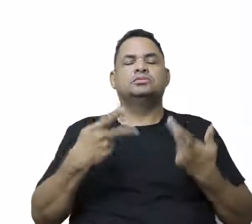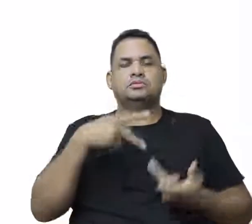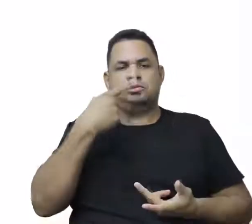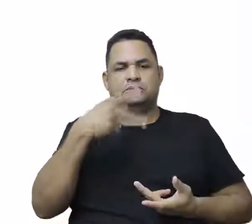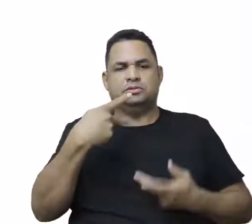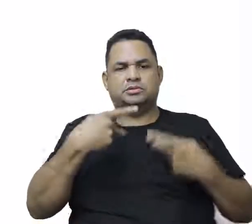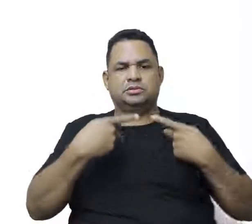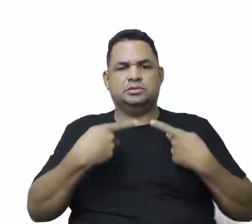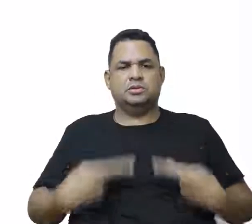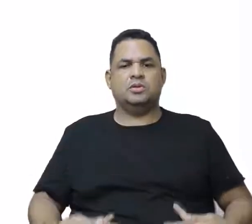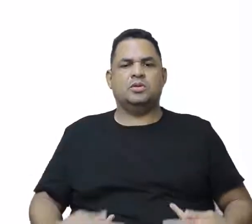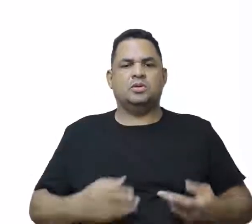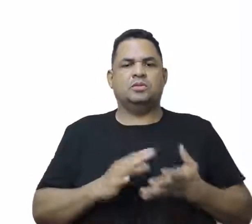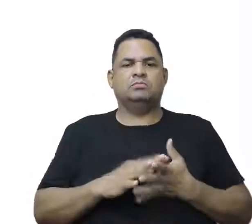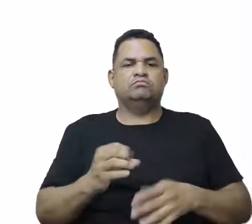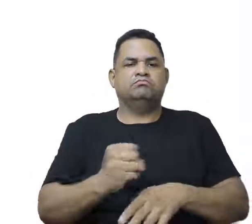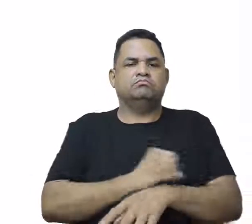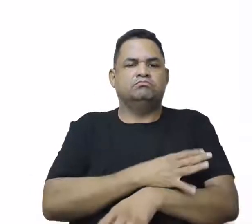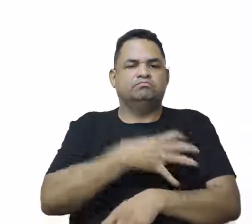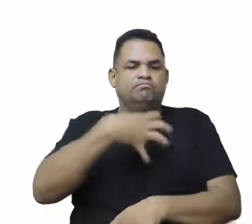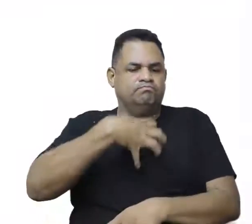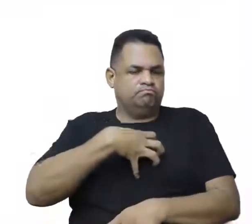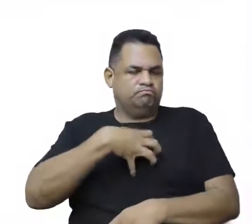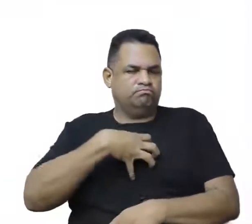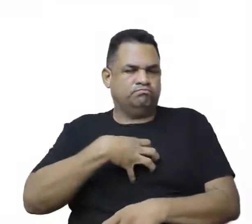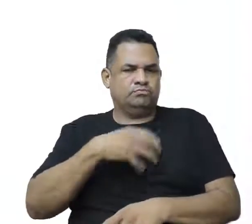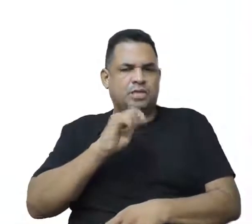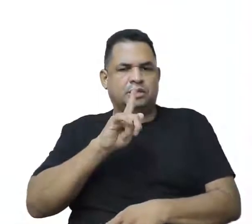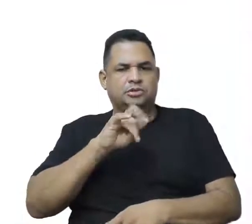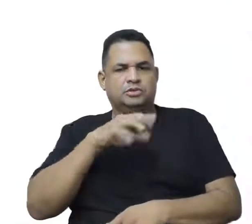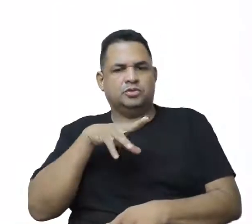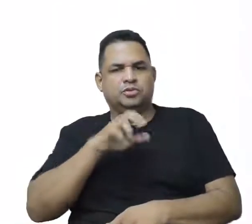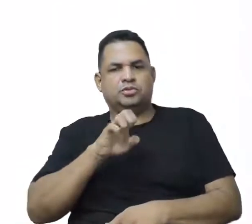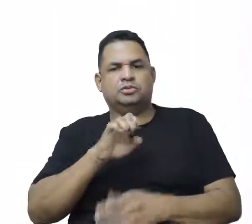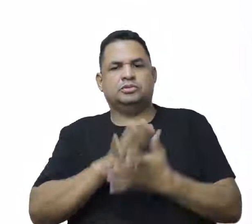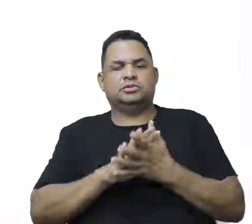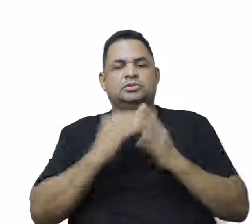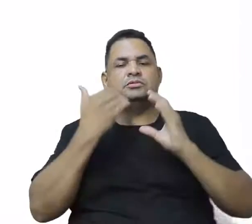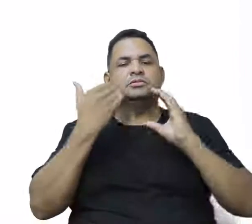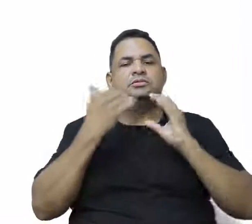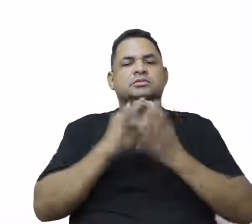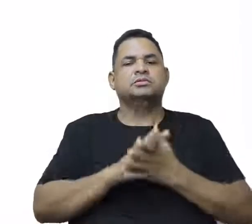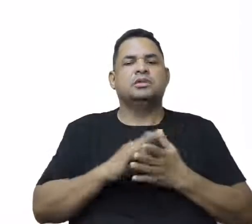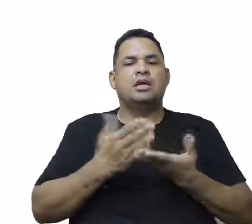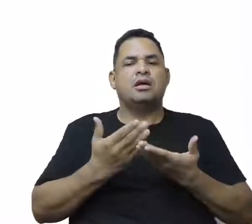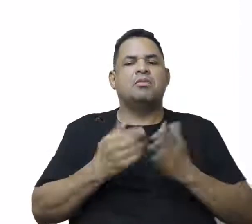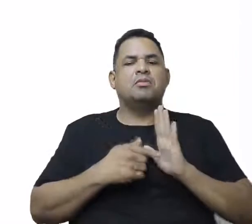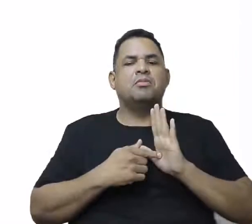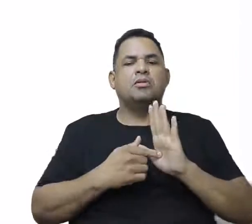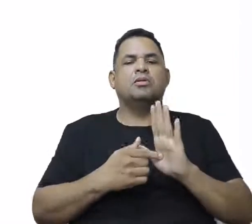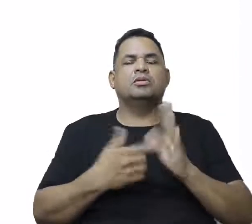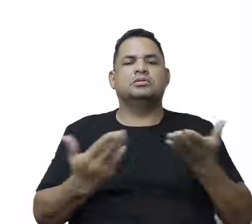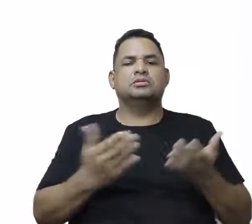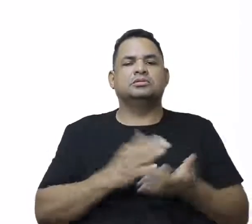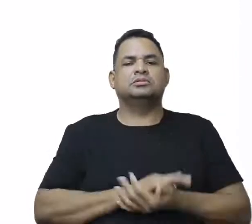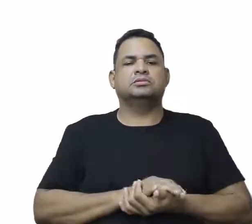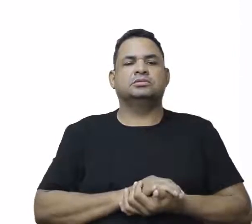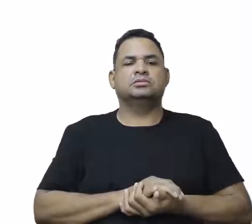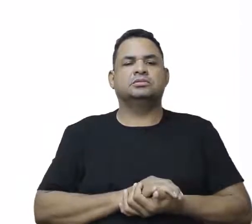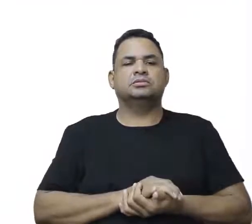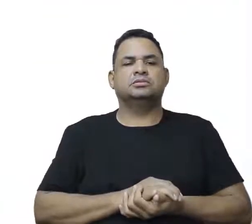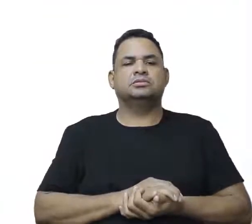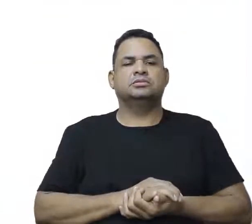corpo, expressando emoções, sentimentos, atitudes, mensagens, a gente olha essa